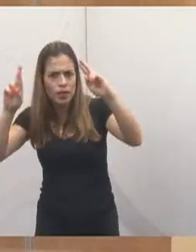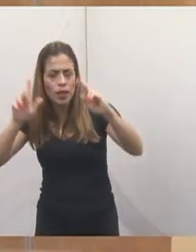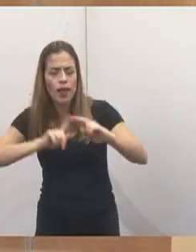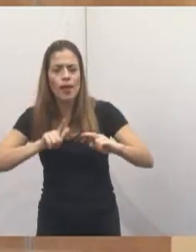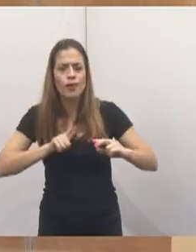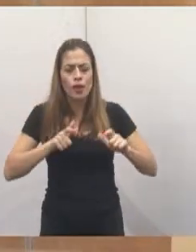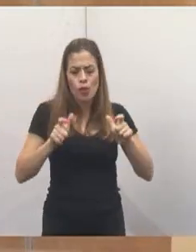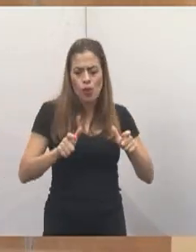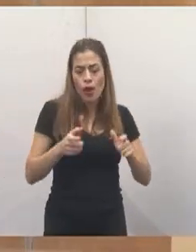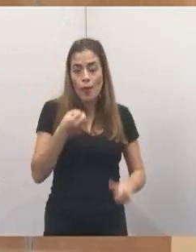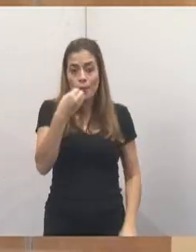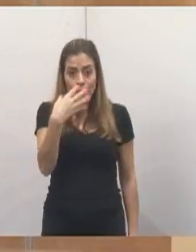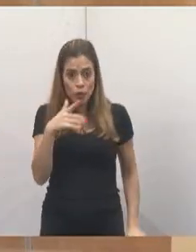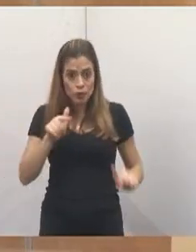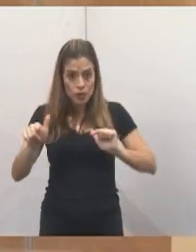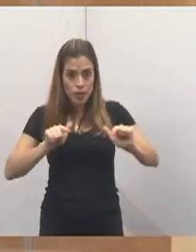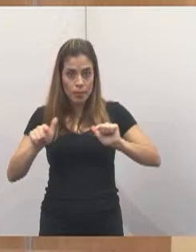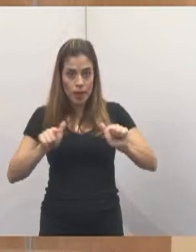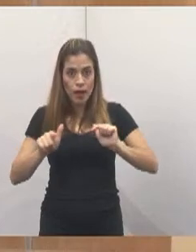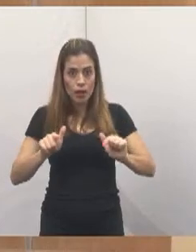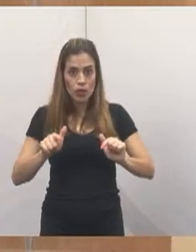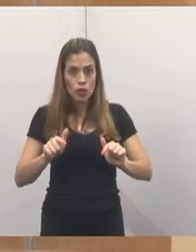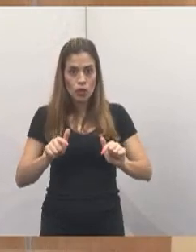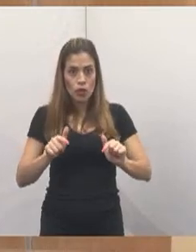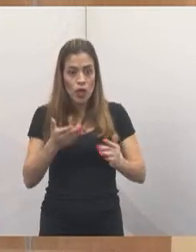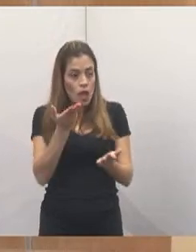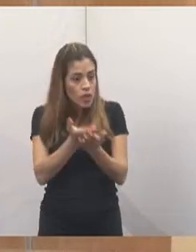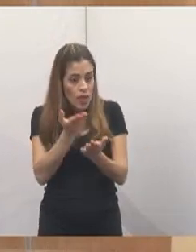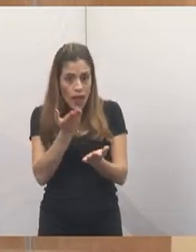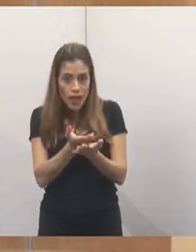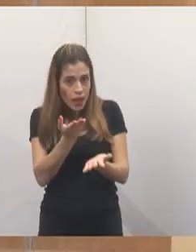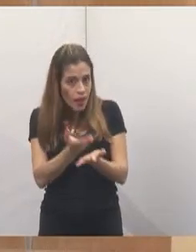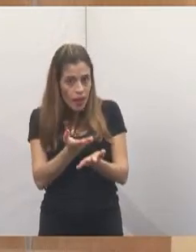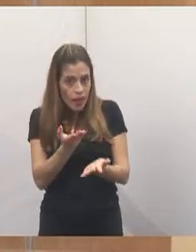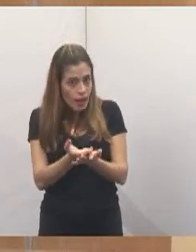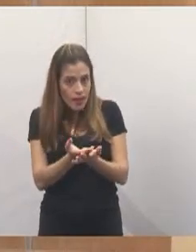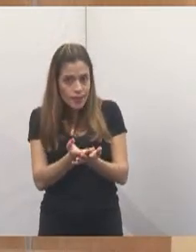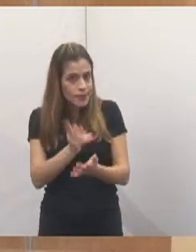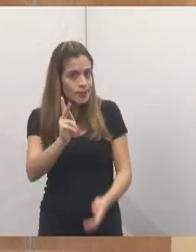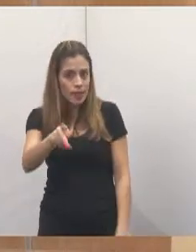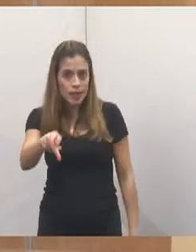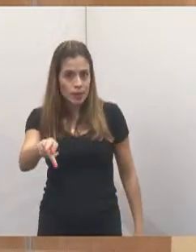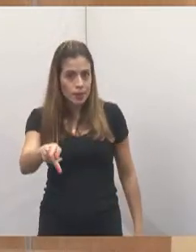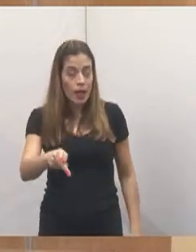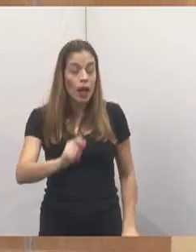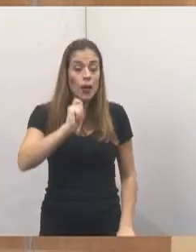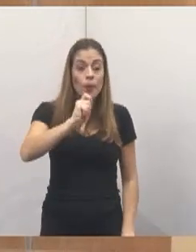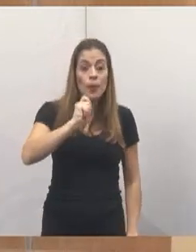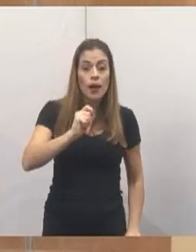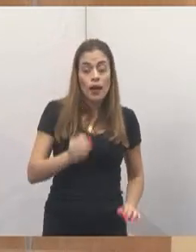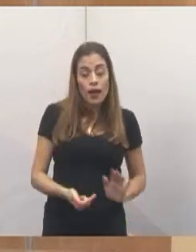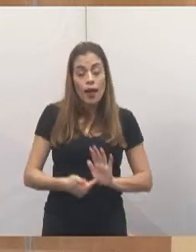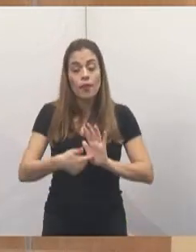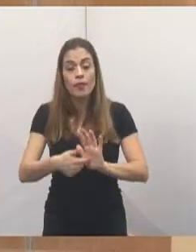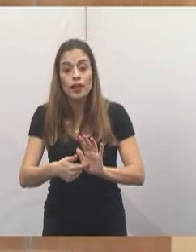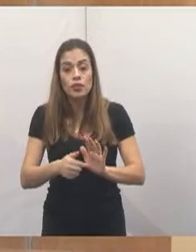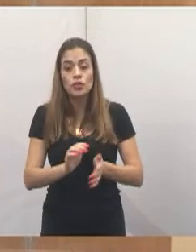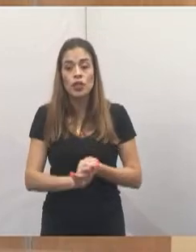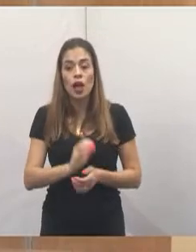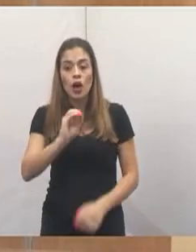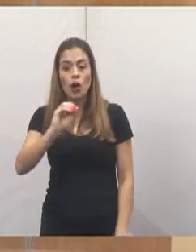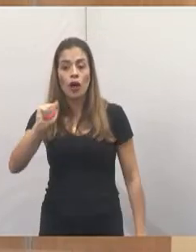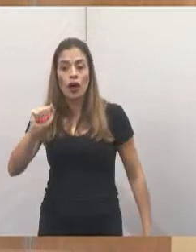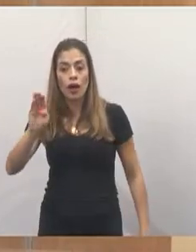trabalho e que ele esteja atualizado. E qual que é a frente da OAB? Agora a OAB, com a nossa nova presidente, a primeira presidente mulher,